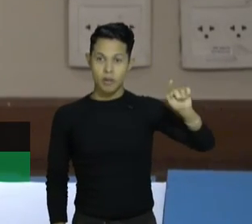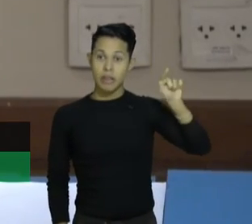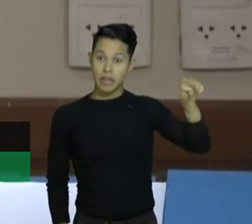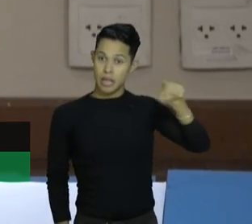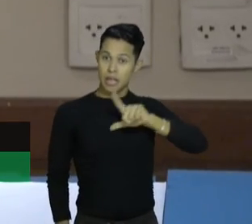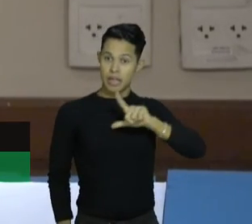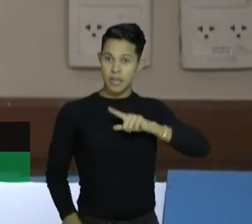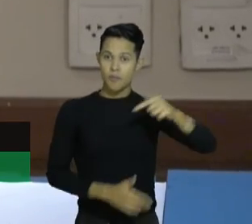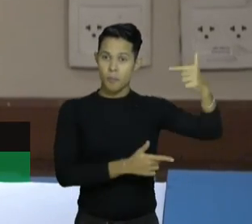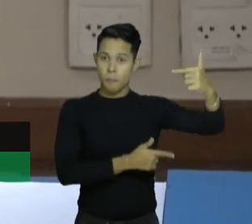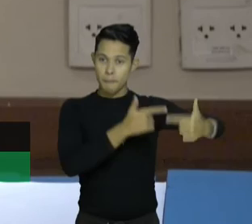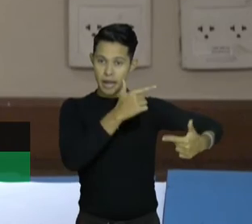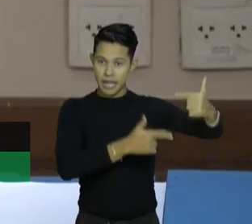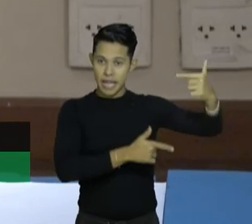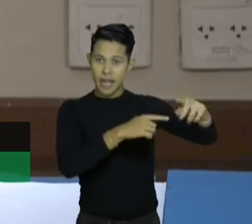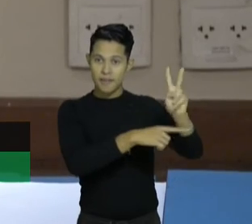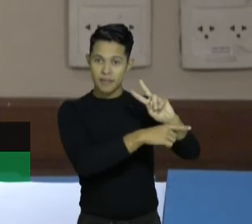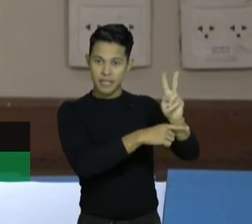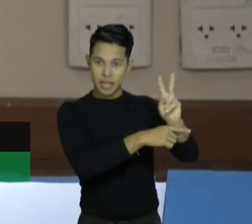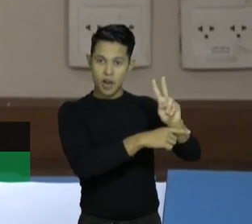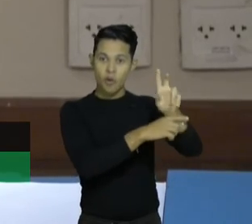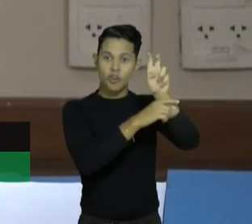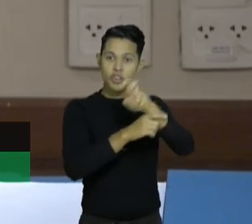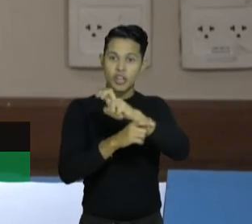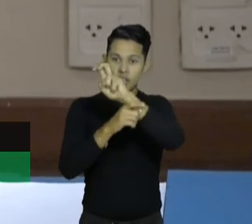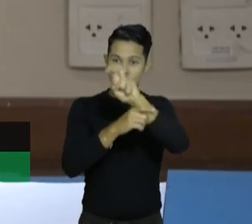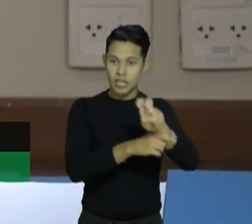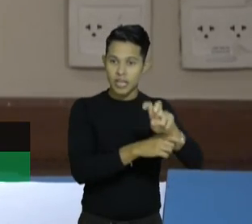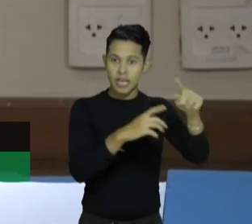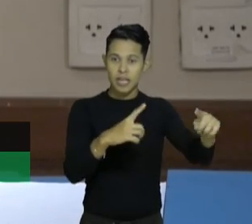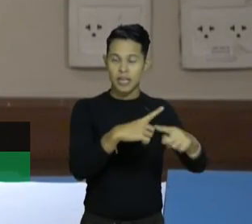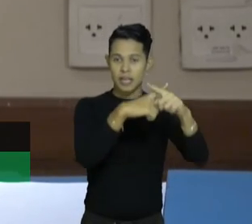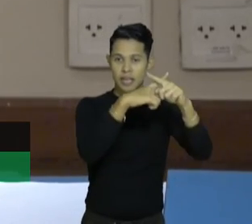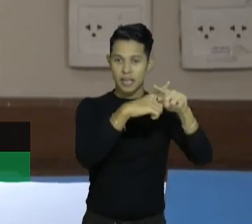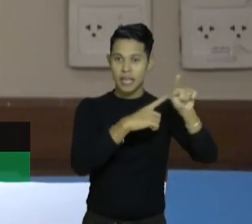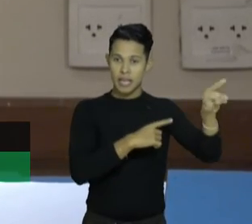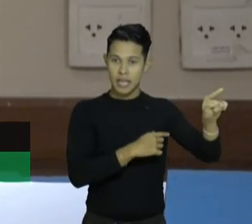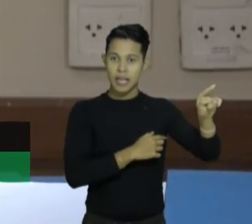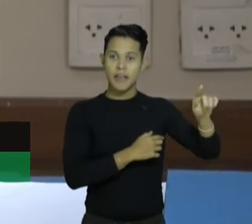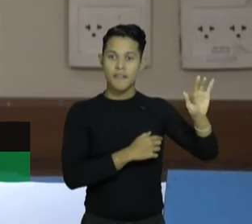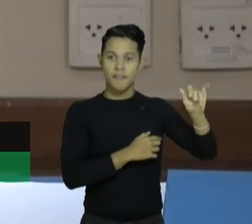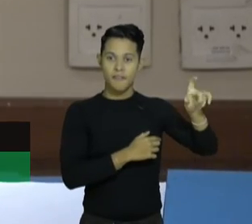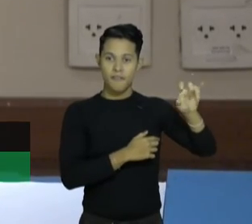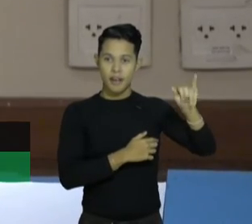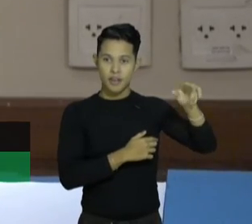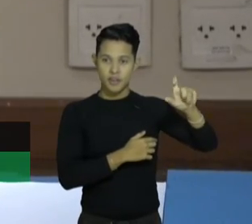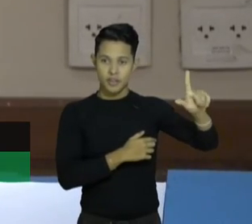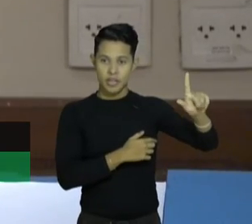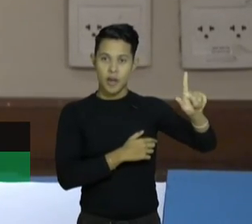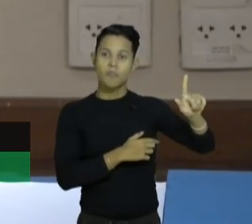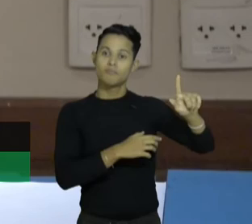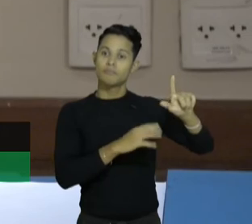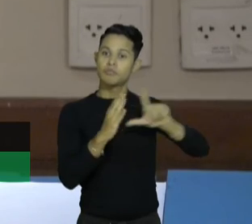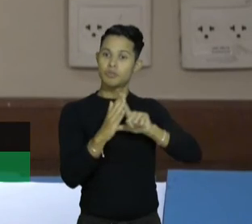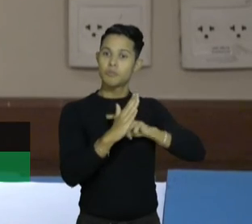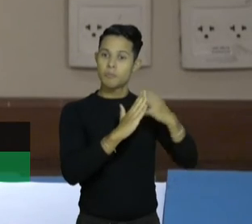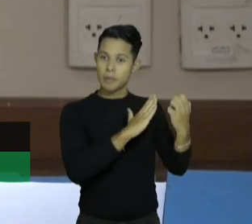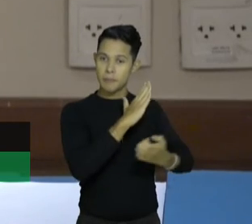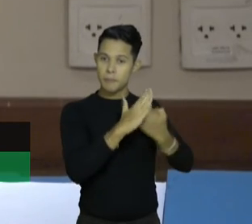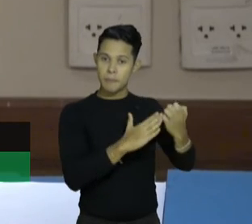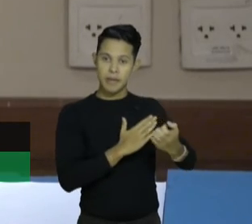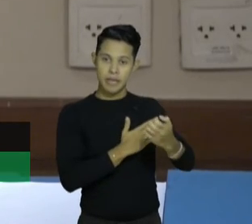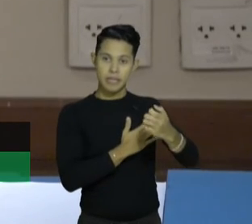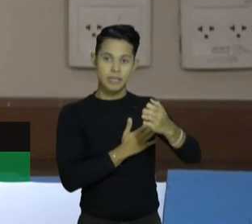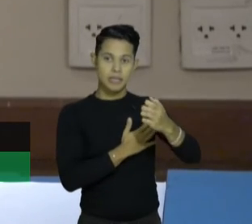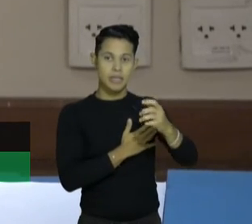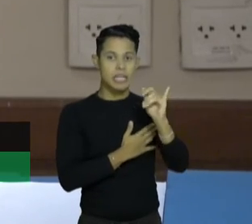entre Faxinal e Xanxerê para receber uma uma empresa italiana chamada paioli não sei se alguém conhece que ela é especialista em